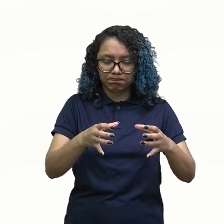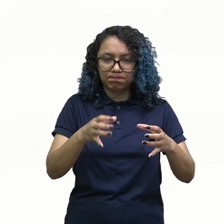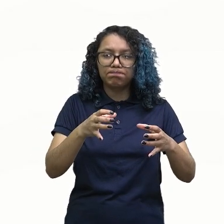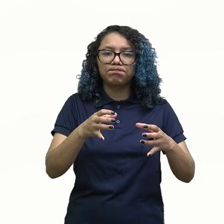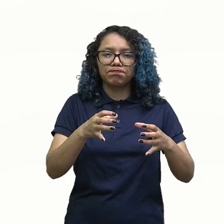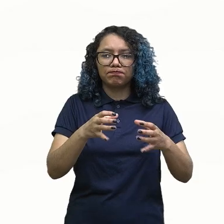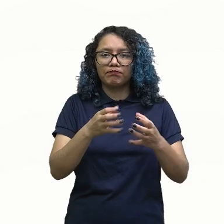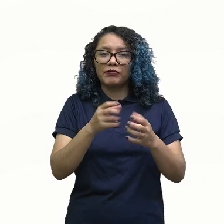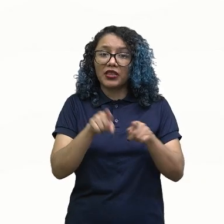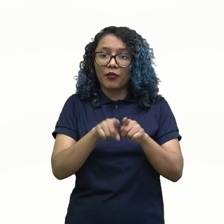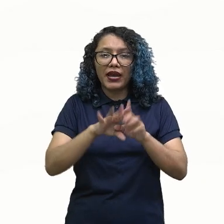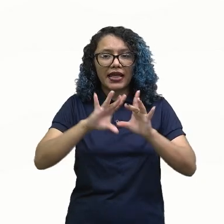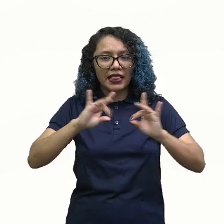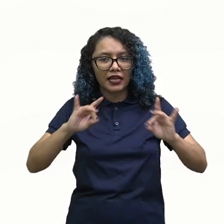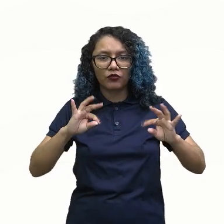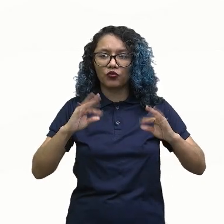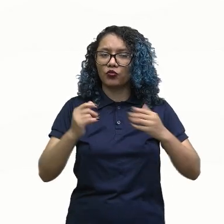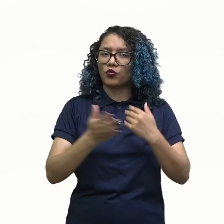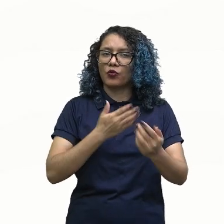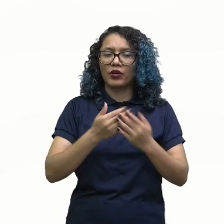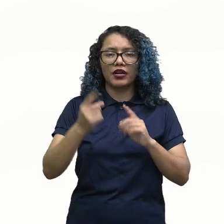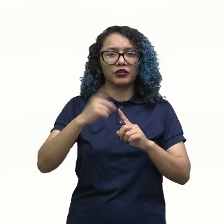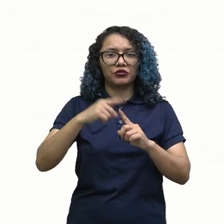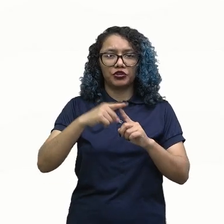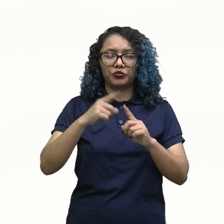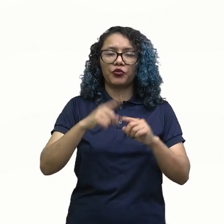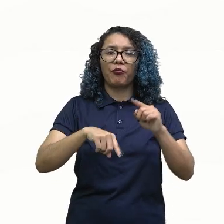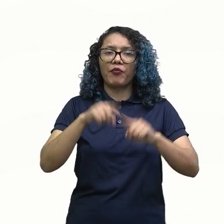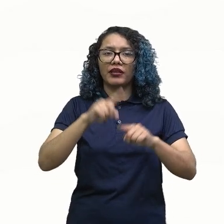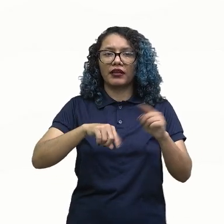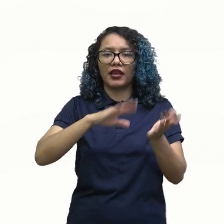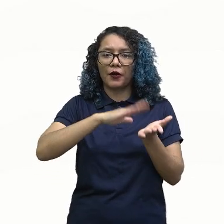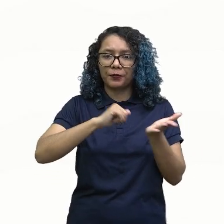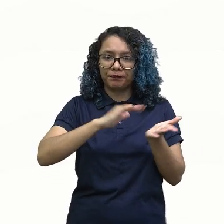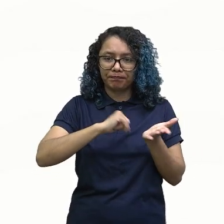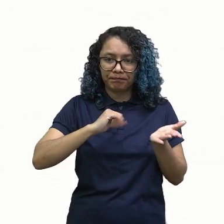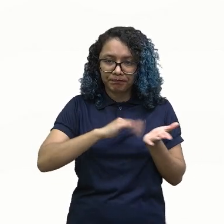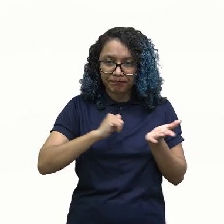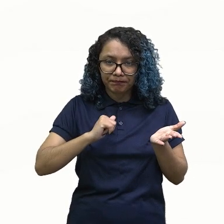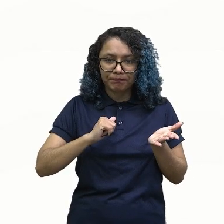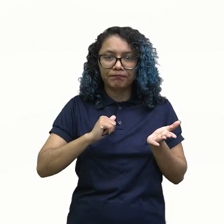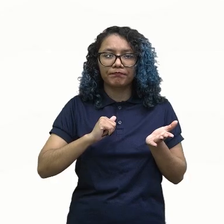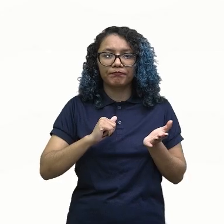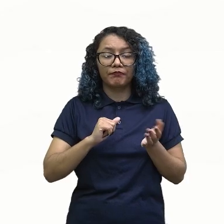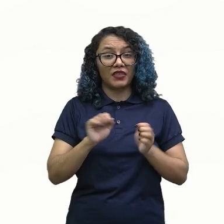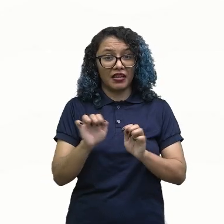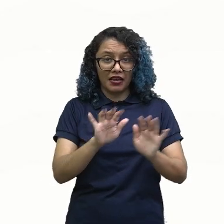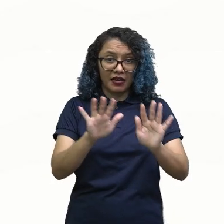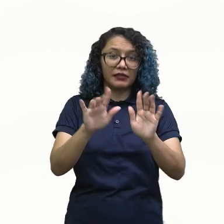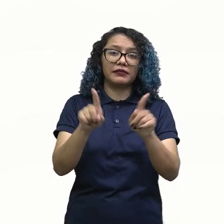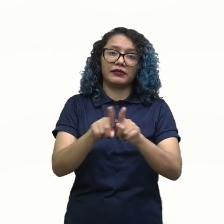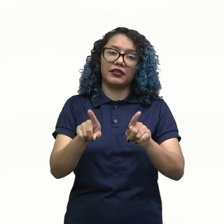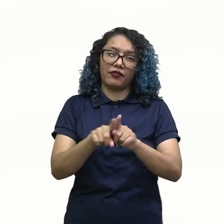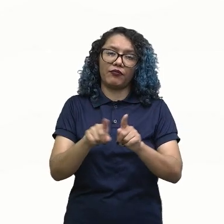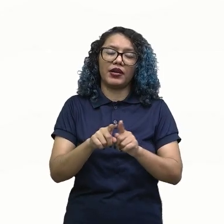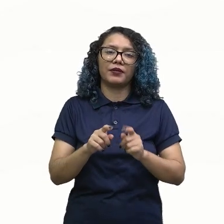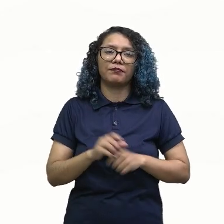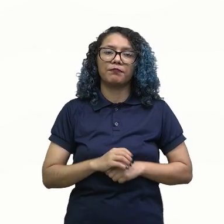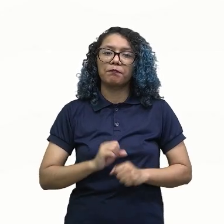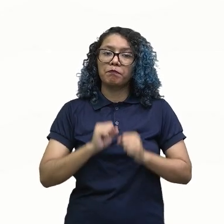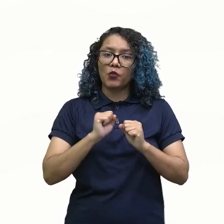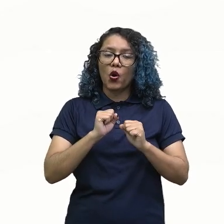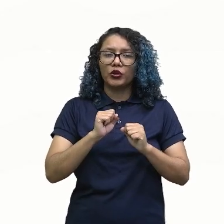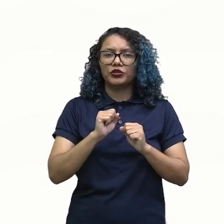Então note, é todo tipo de resíduo que nós estamos falando aqui, mesmo que seja gases, porque podem ser